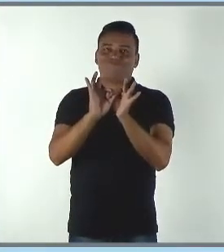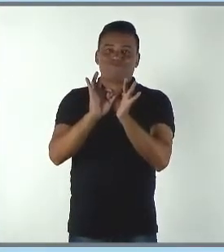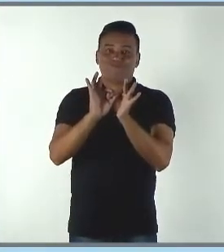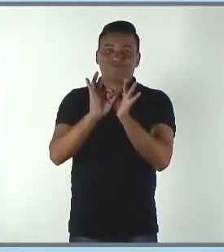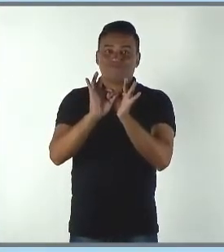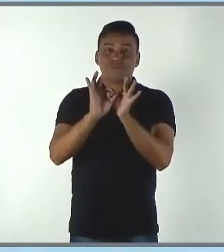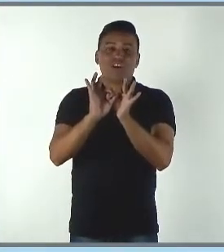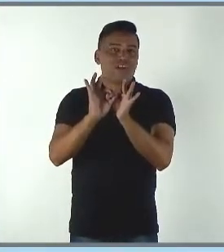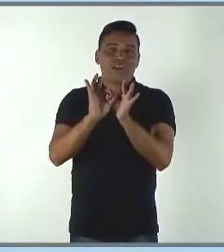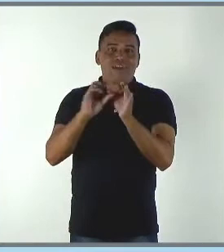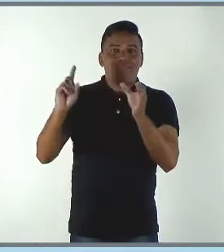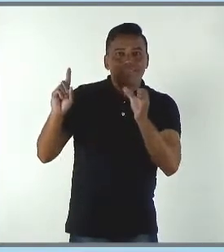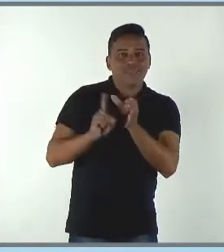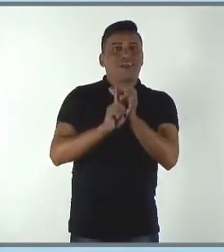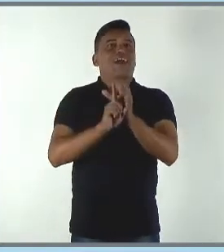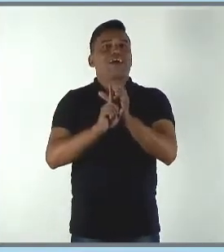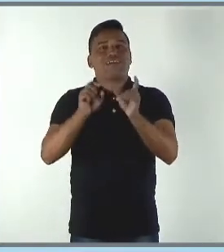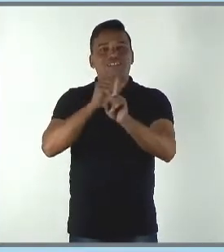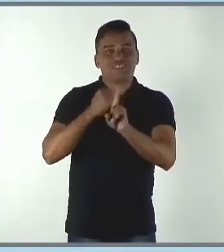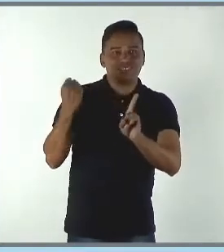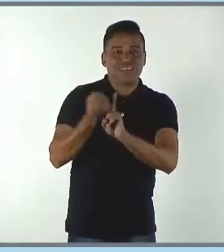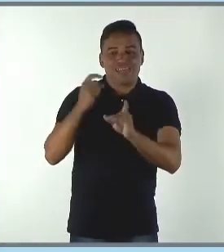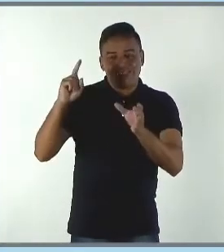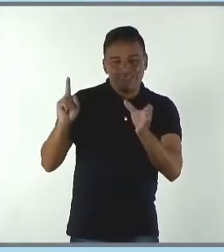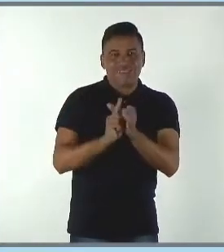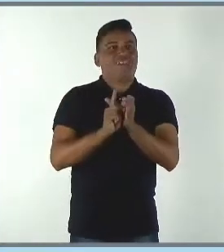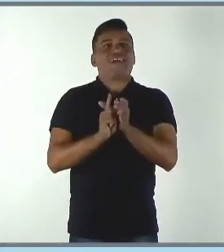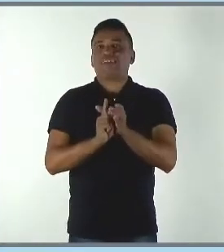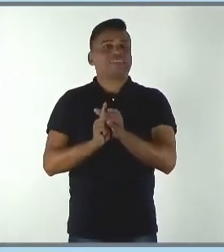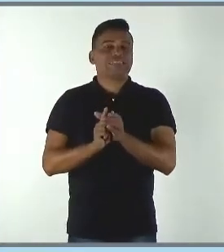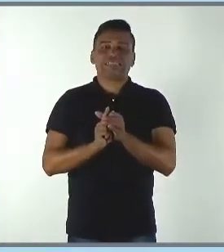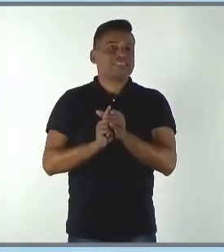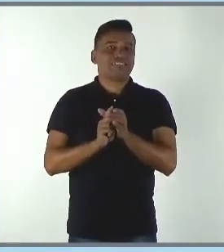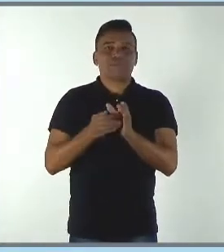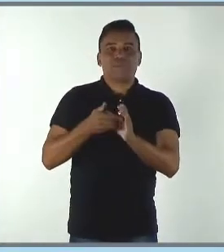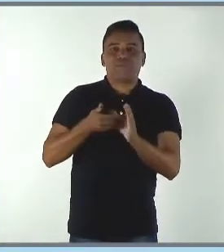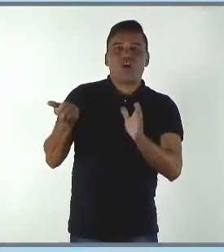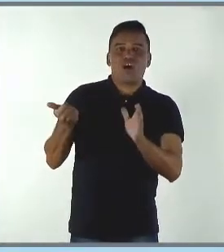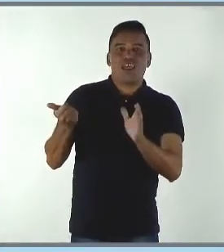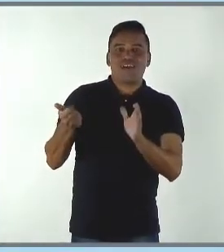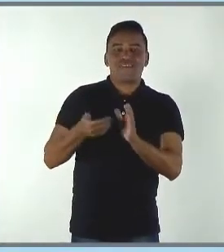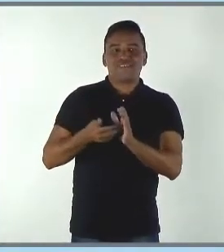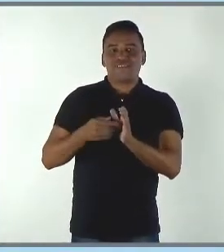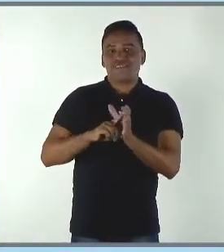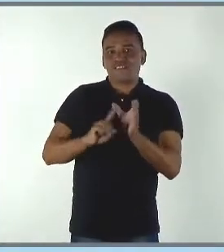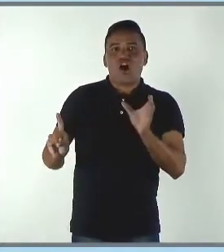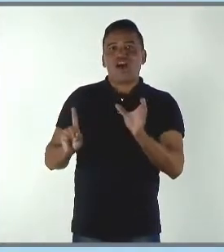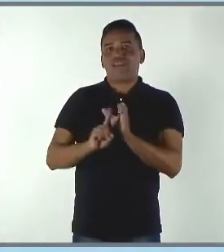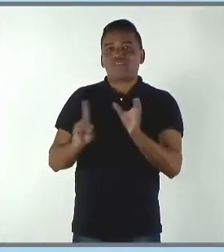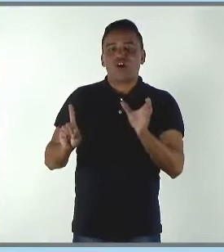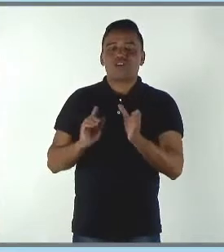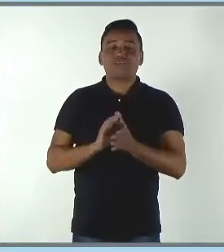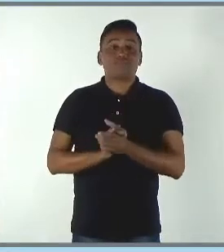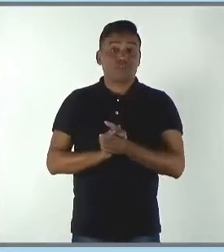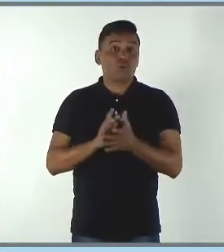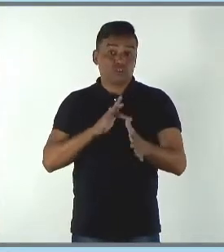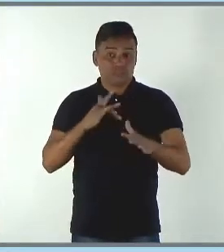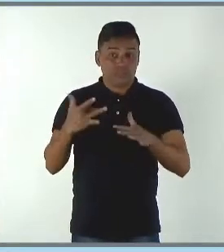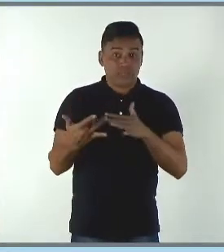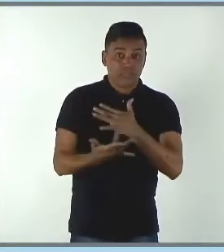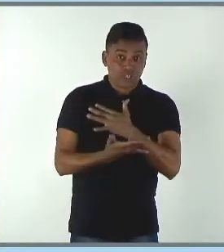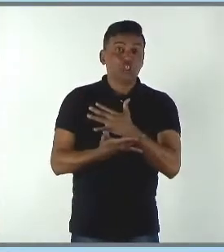um parênteses rapidamente, né, para quem quiser situar esse tipo de situação, pessoal. E hoje as mídias sociais divulgam a todo